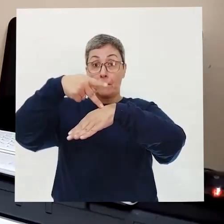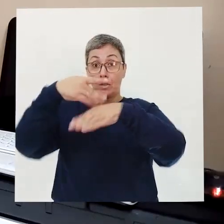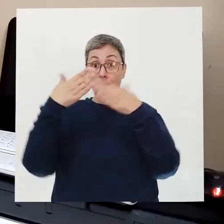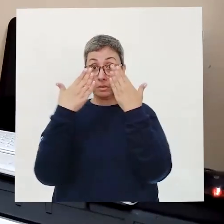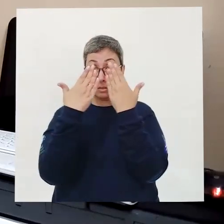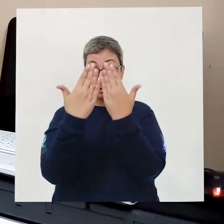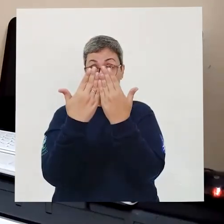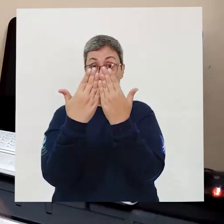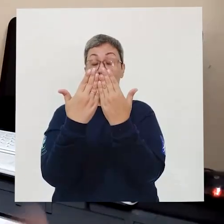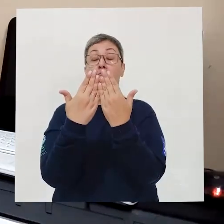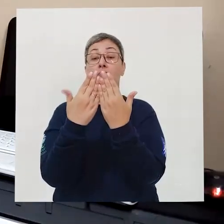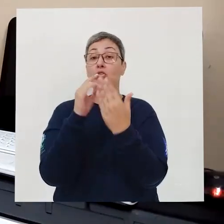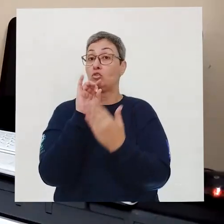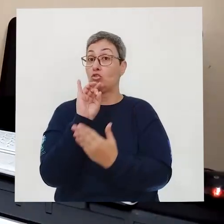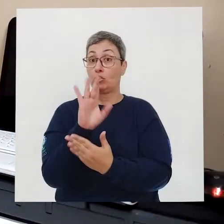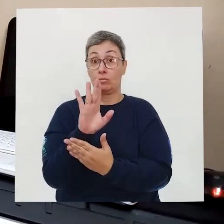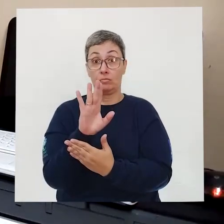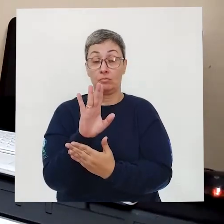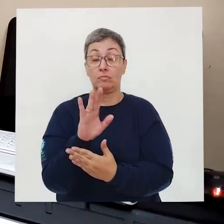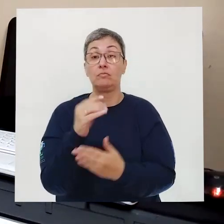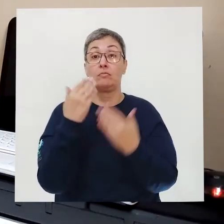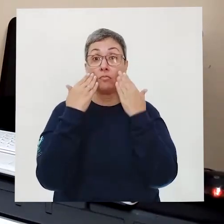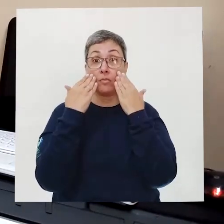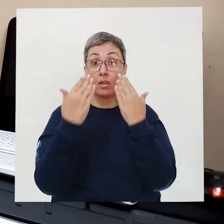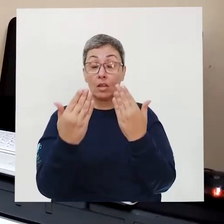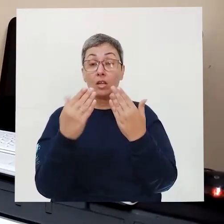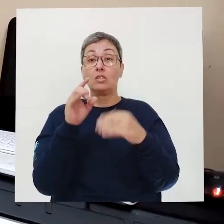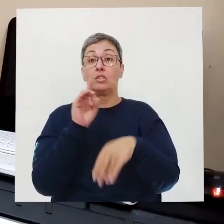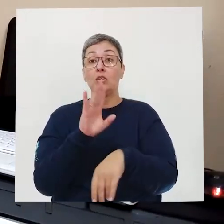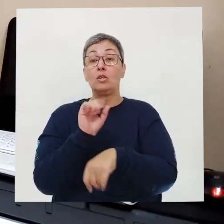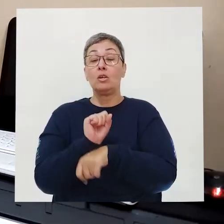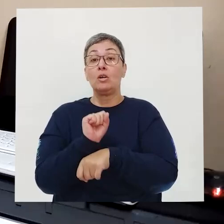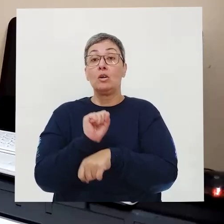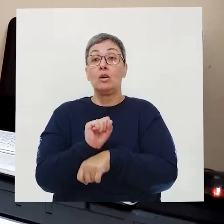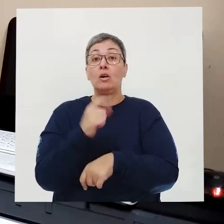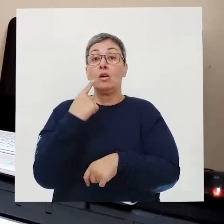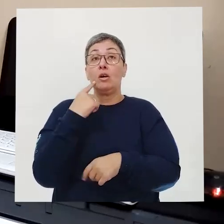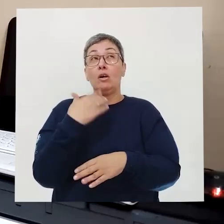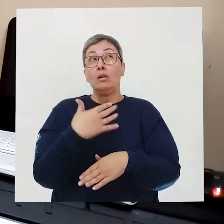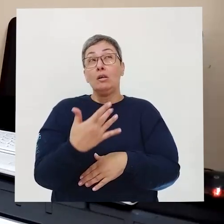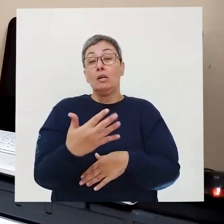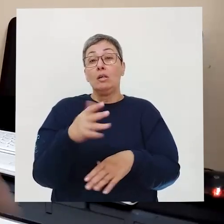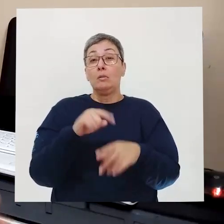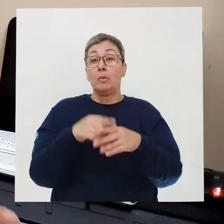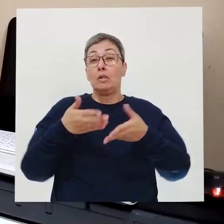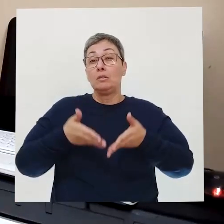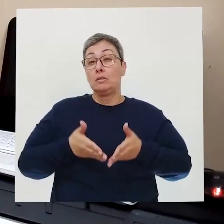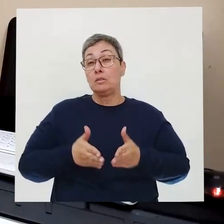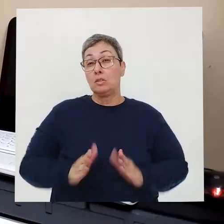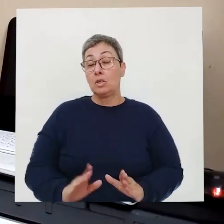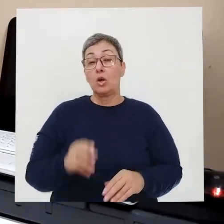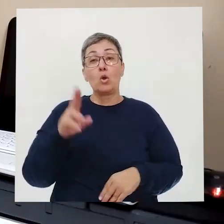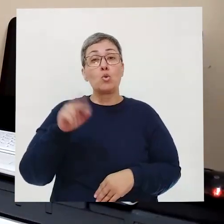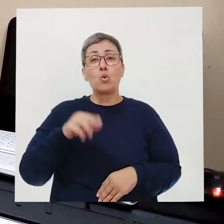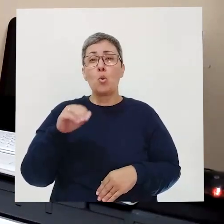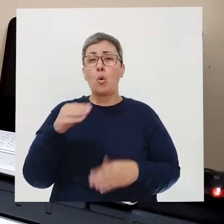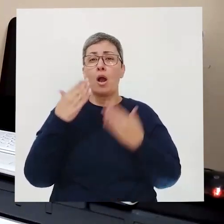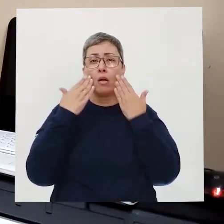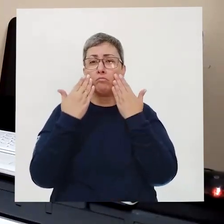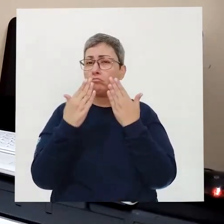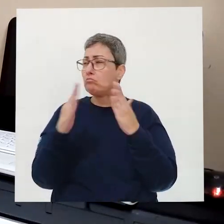localizada na frente deles. Eles estavam nessa situação desde o nascimento e nunca